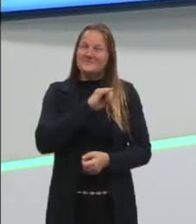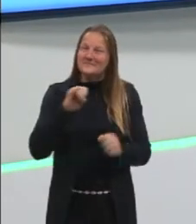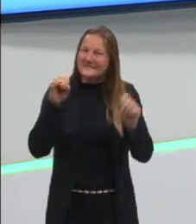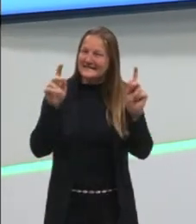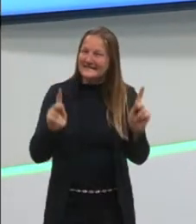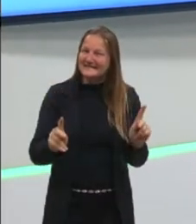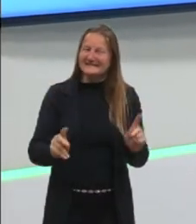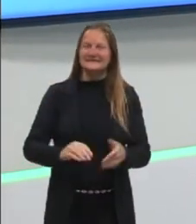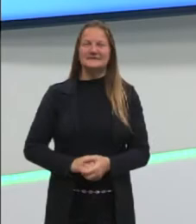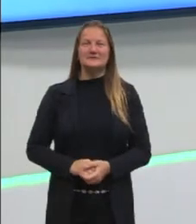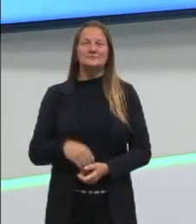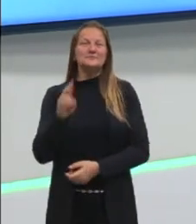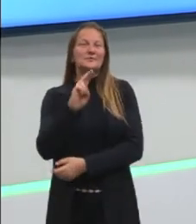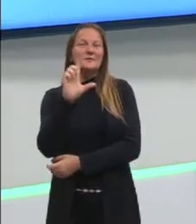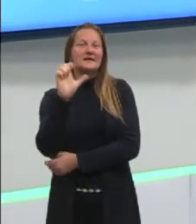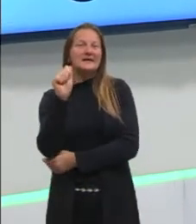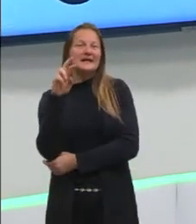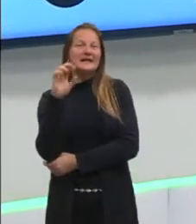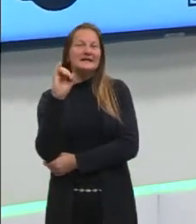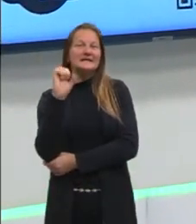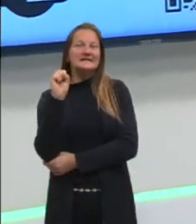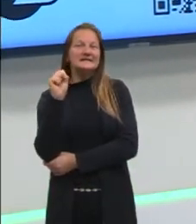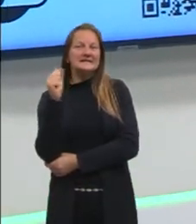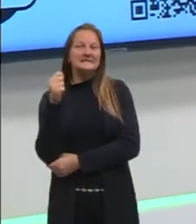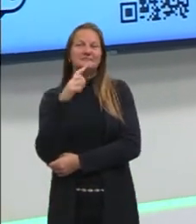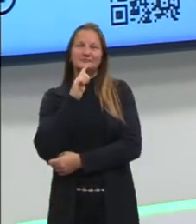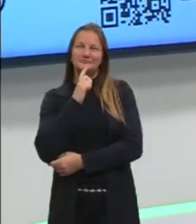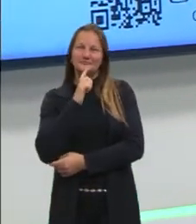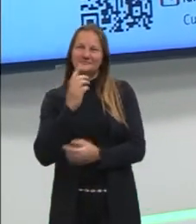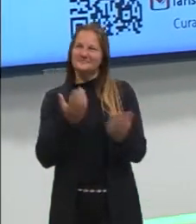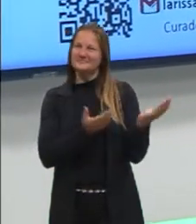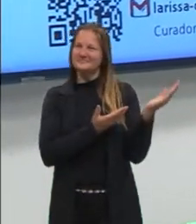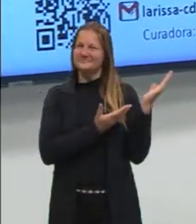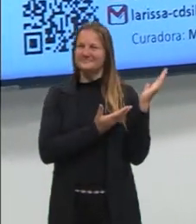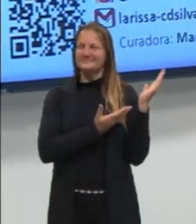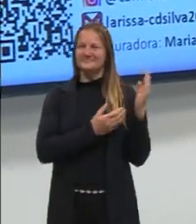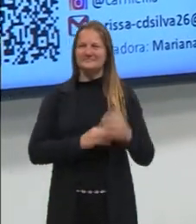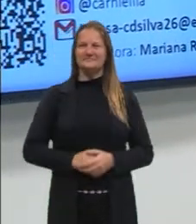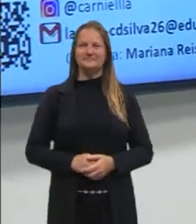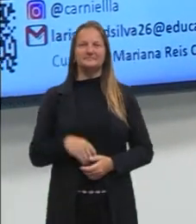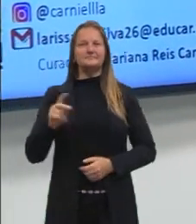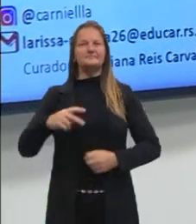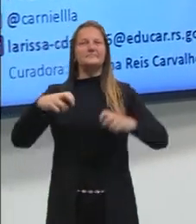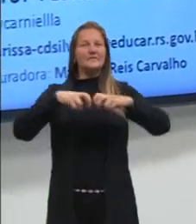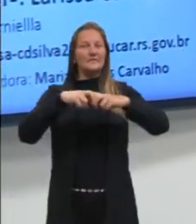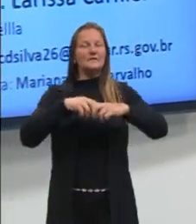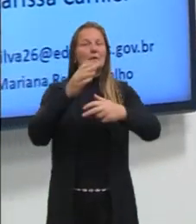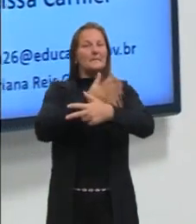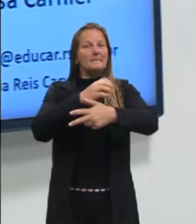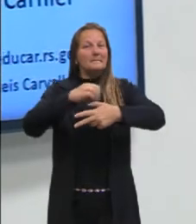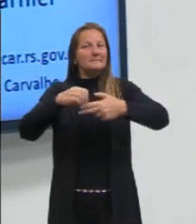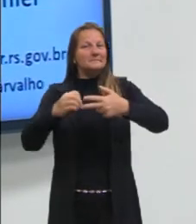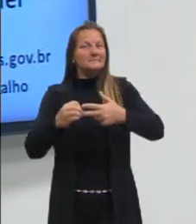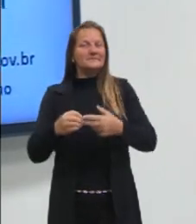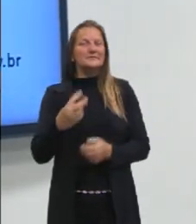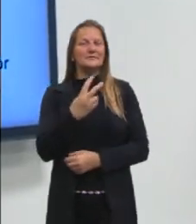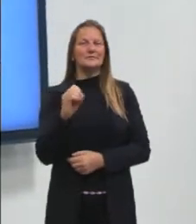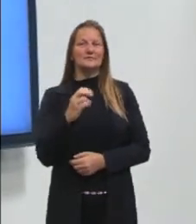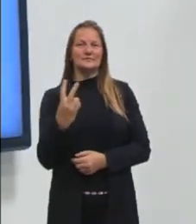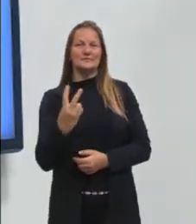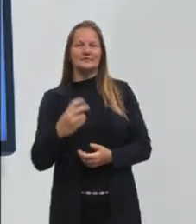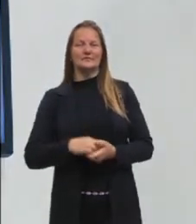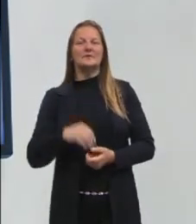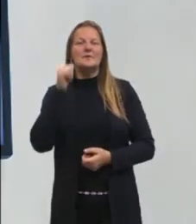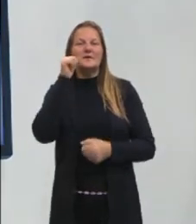Olá, pessoal. Eu me chamo Larissa. Esse é o meu sinal em Libras. Eu sou professora de Física do pré-ENEM 2022. Eu sou uma